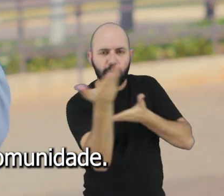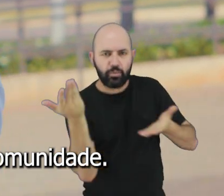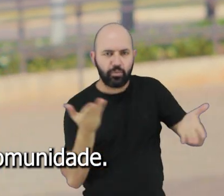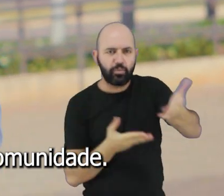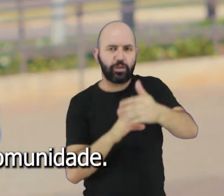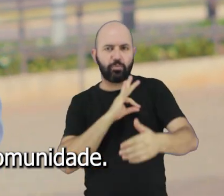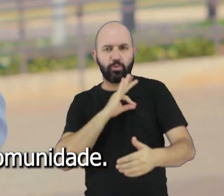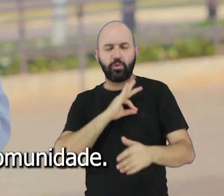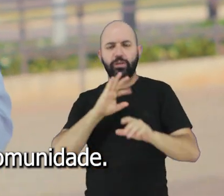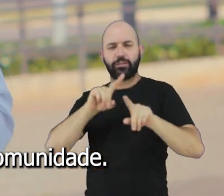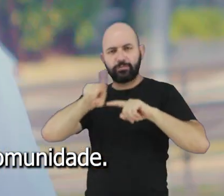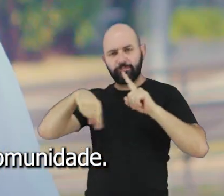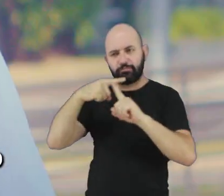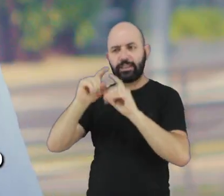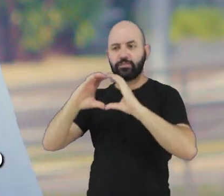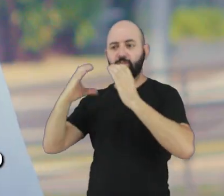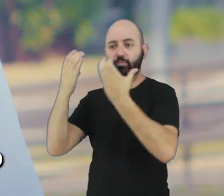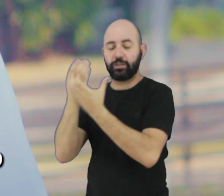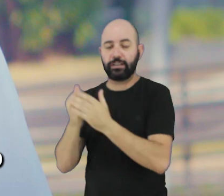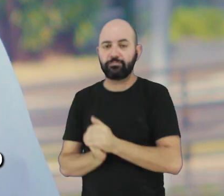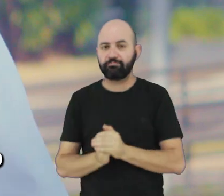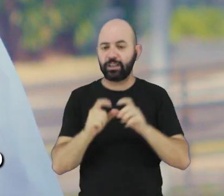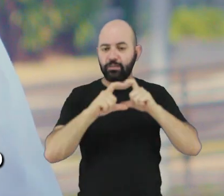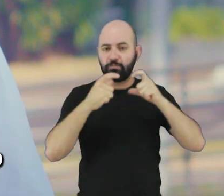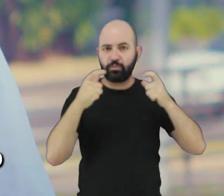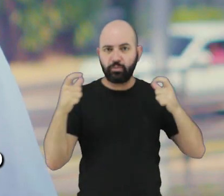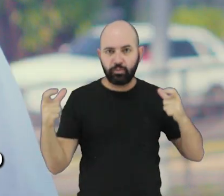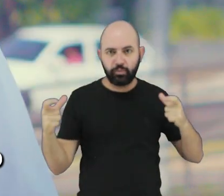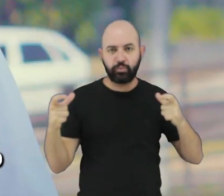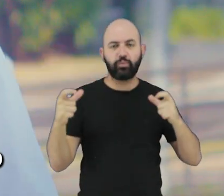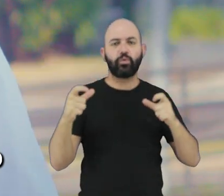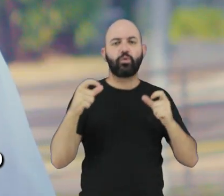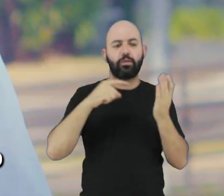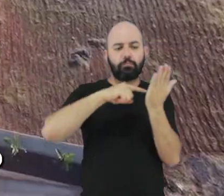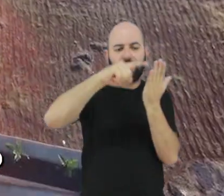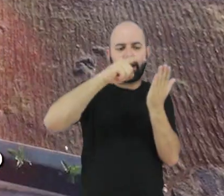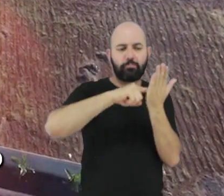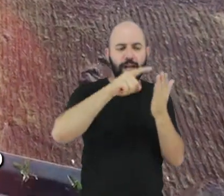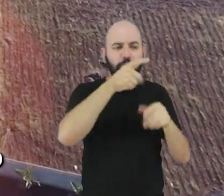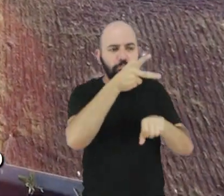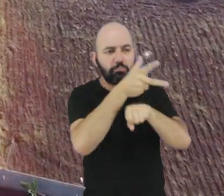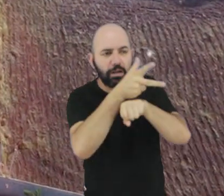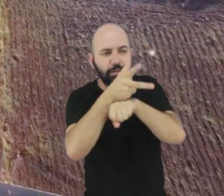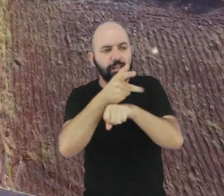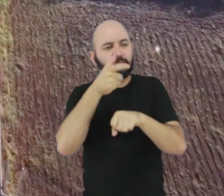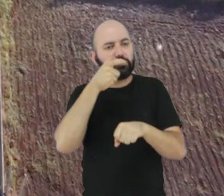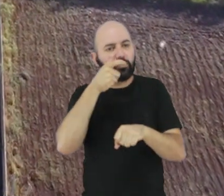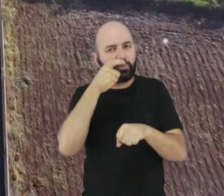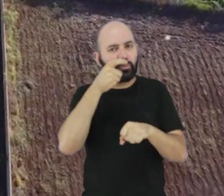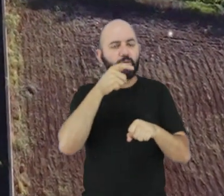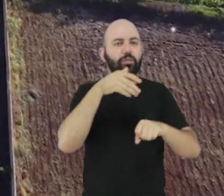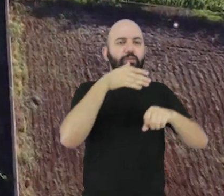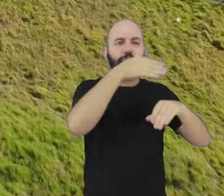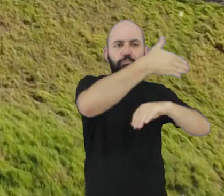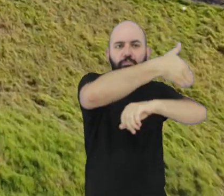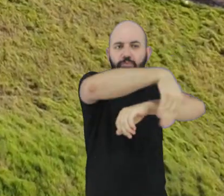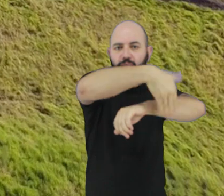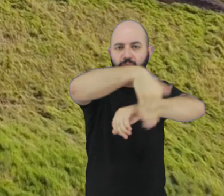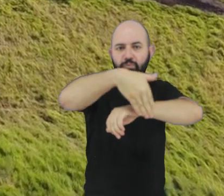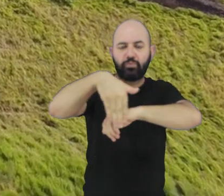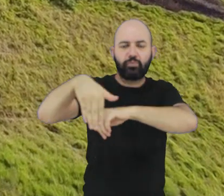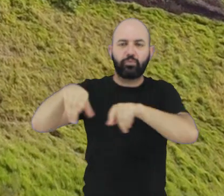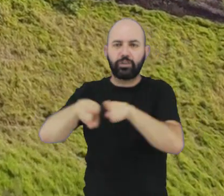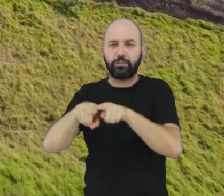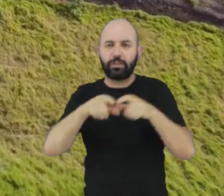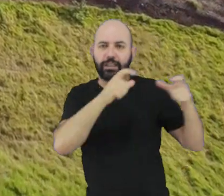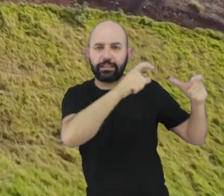polícia e a comunidade. Vou ampliar a muralha digital de monitoramento até os distritos e áreas rurais